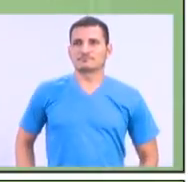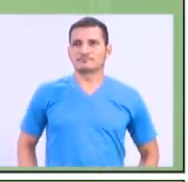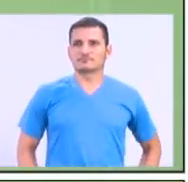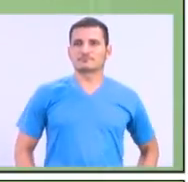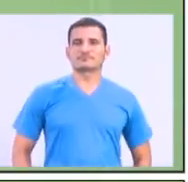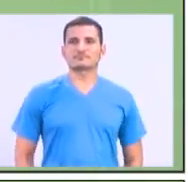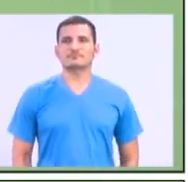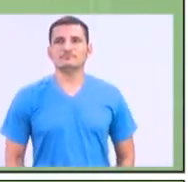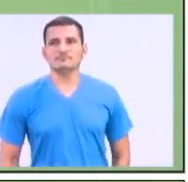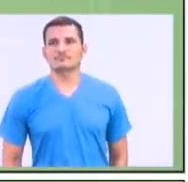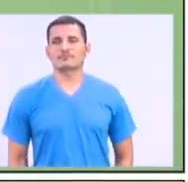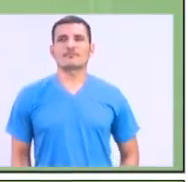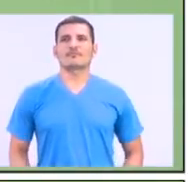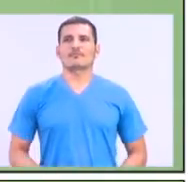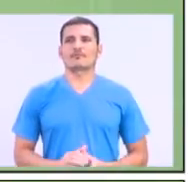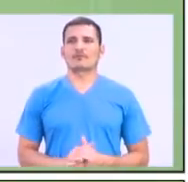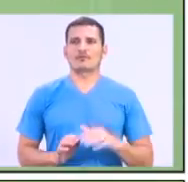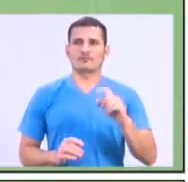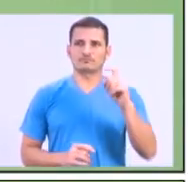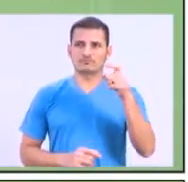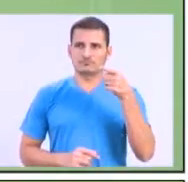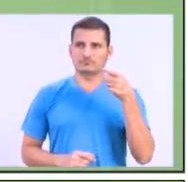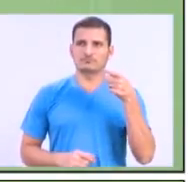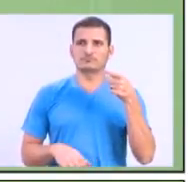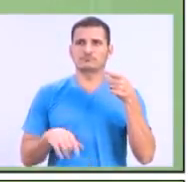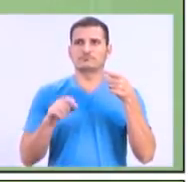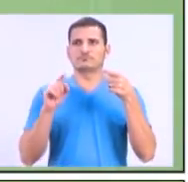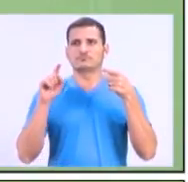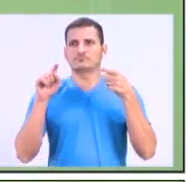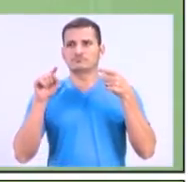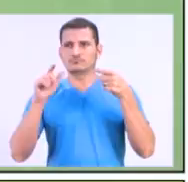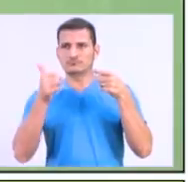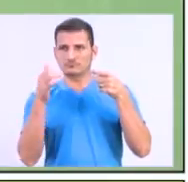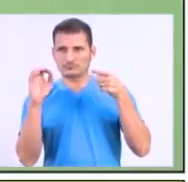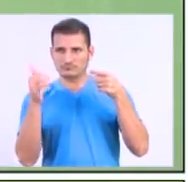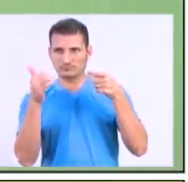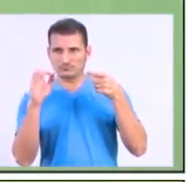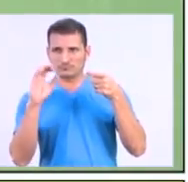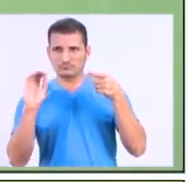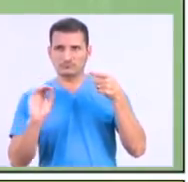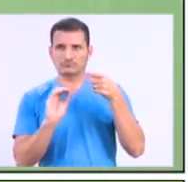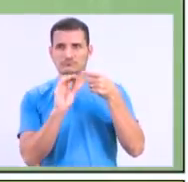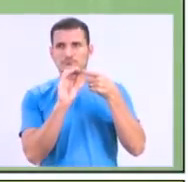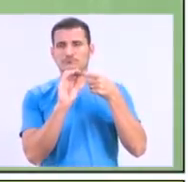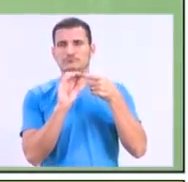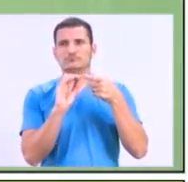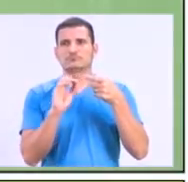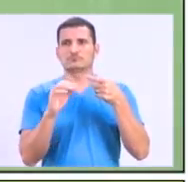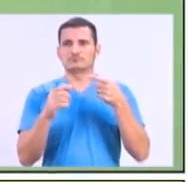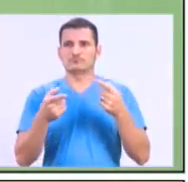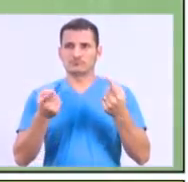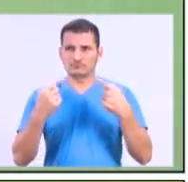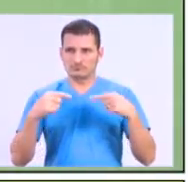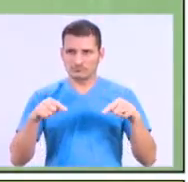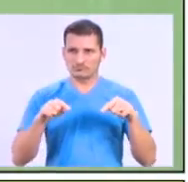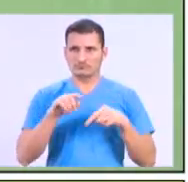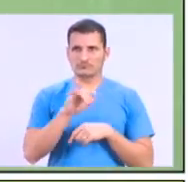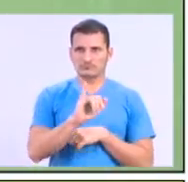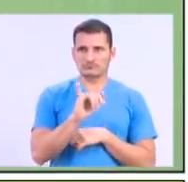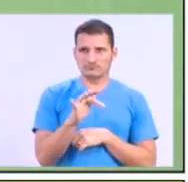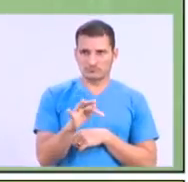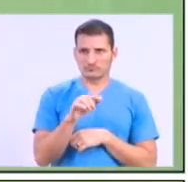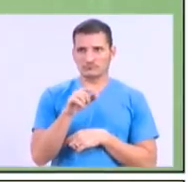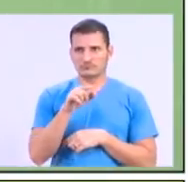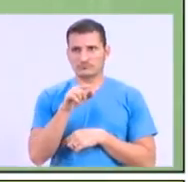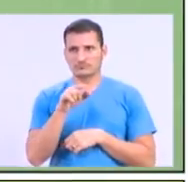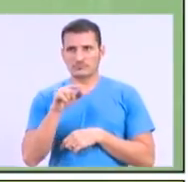10, para uma variável chamada x, e dentro dessa estrutura ele verifica se